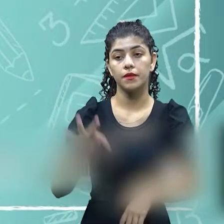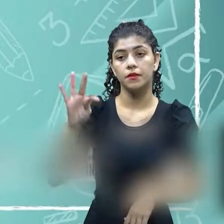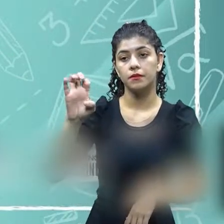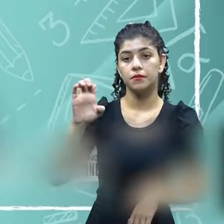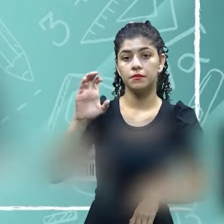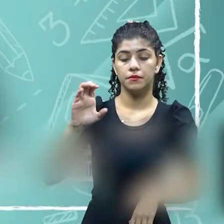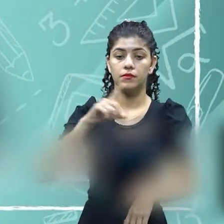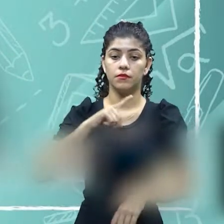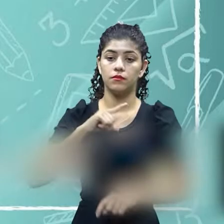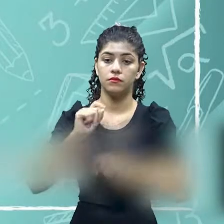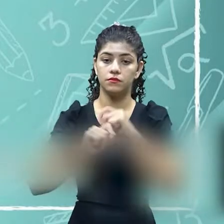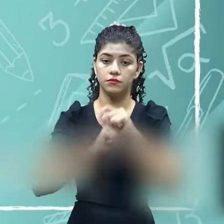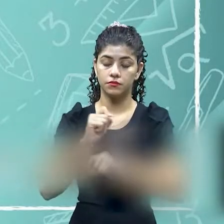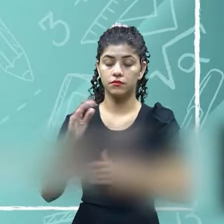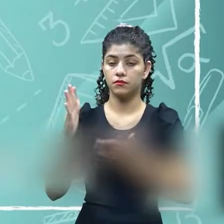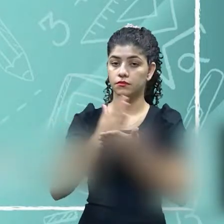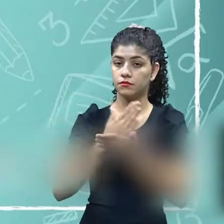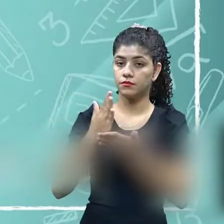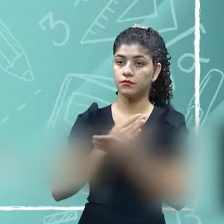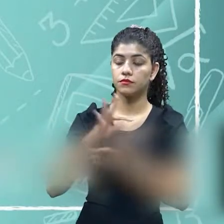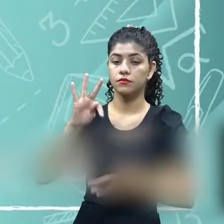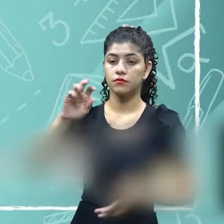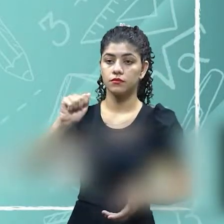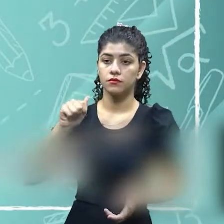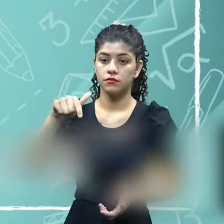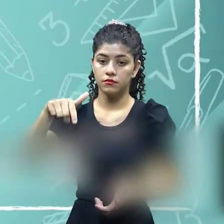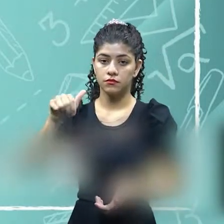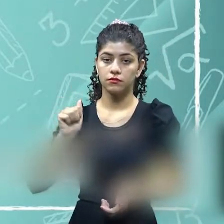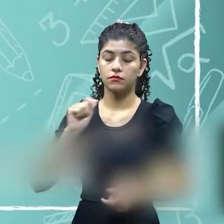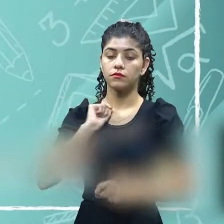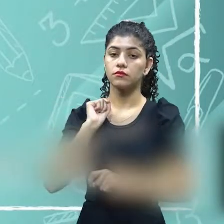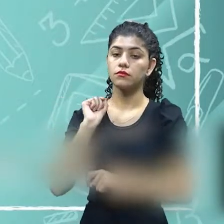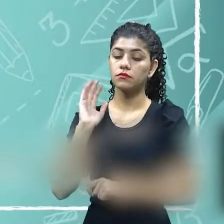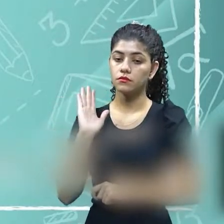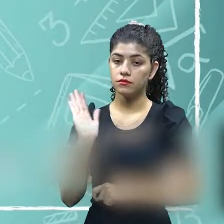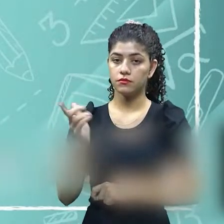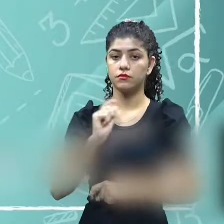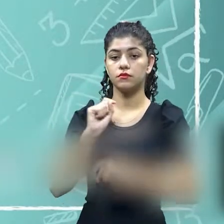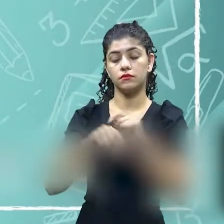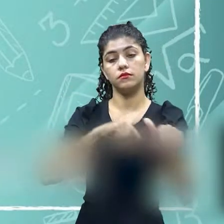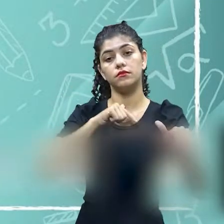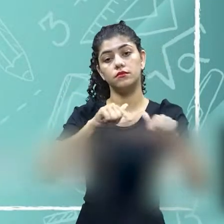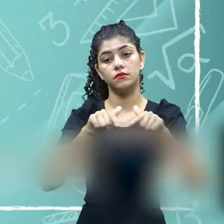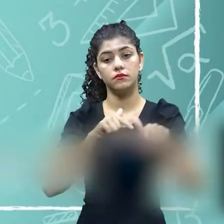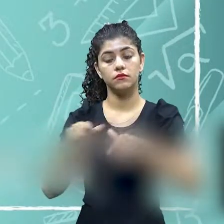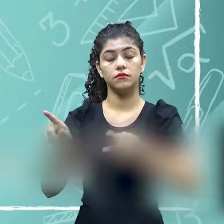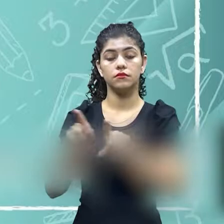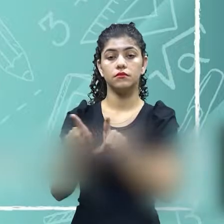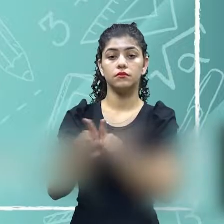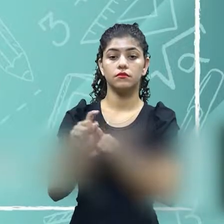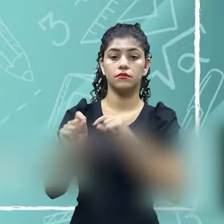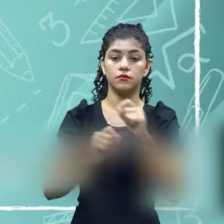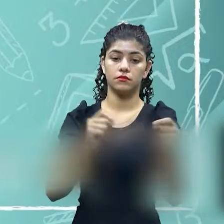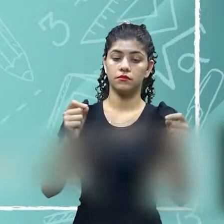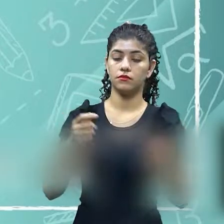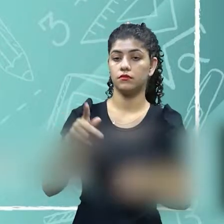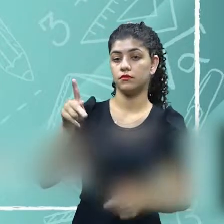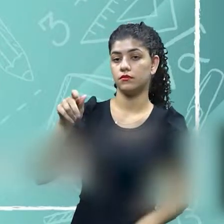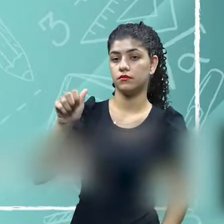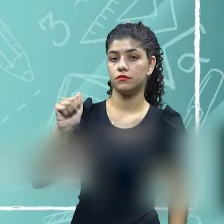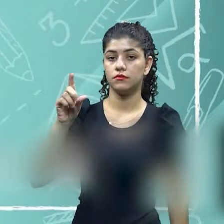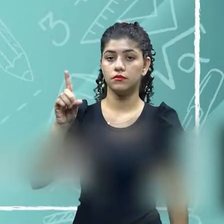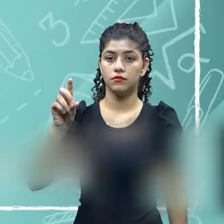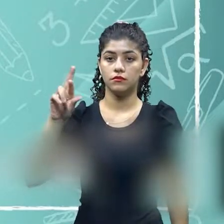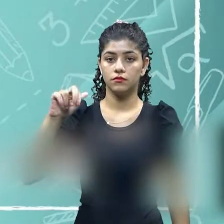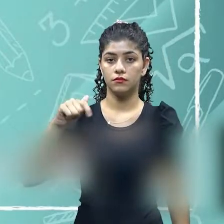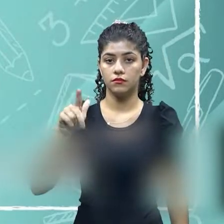veio justamente para vincular algumas taxas referentes ao processo de importação e exportação, trabalhando ali como fosse um padrão